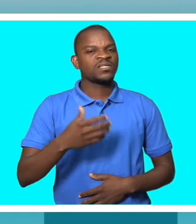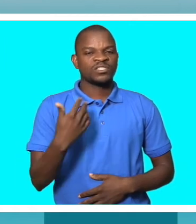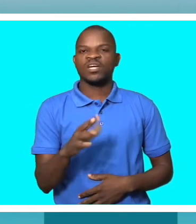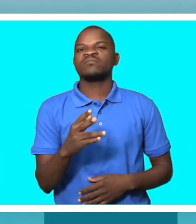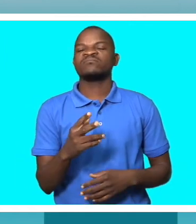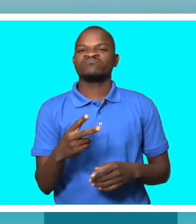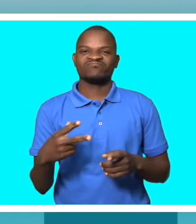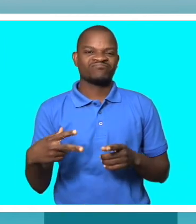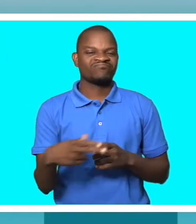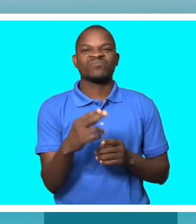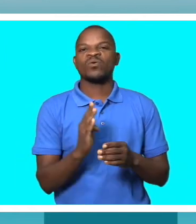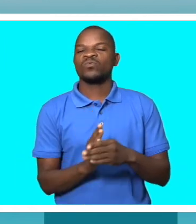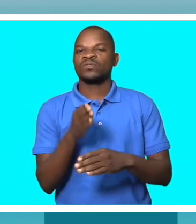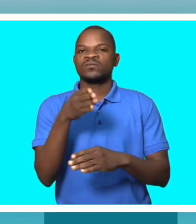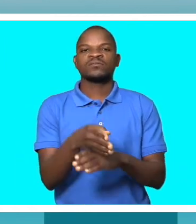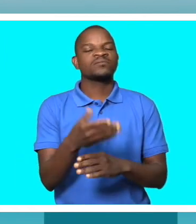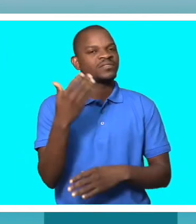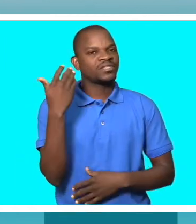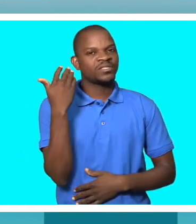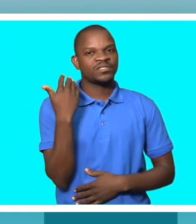definitivamente colocado,